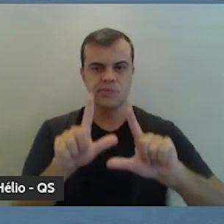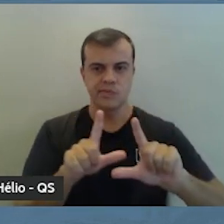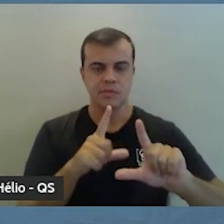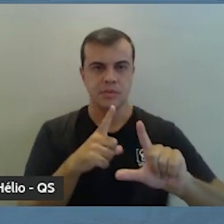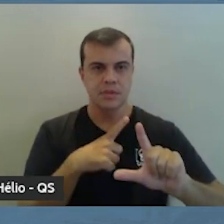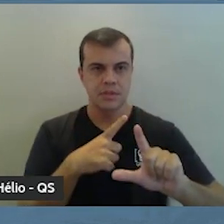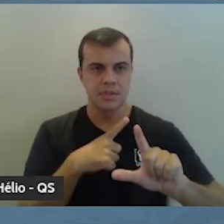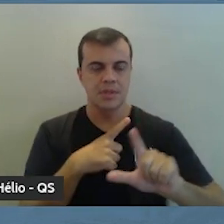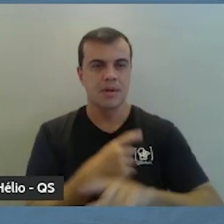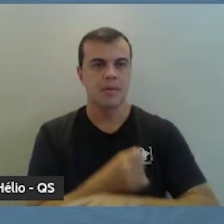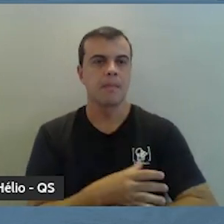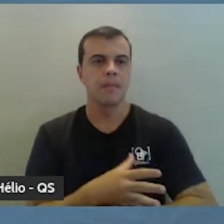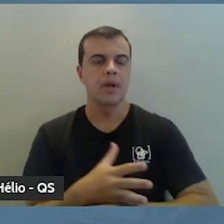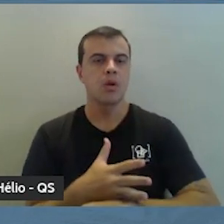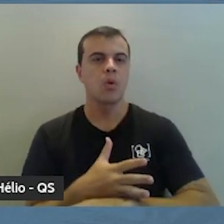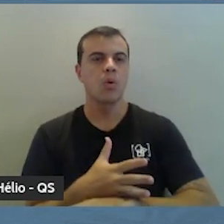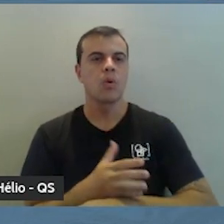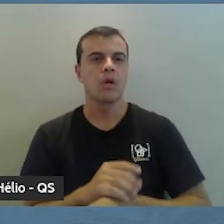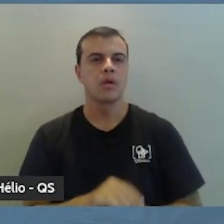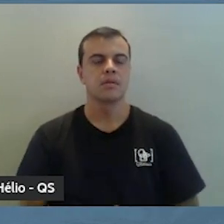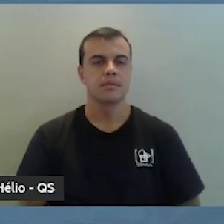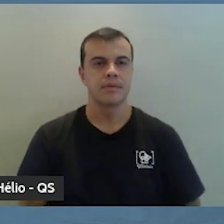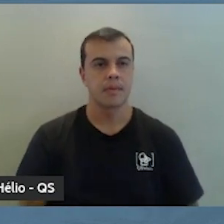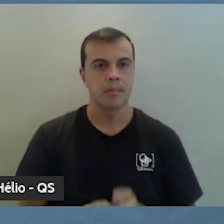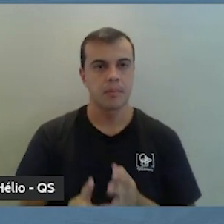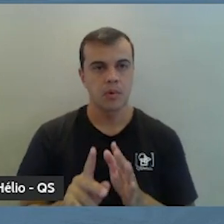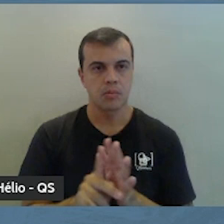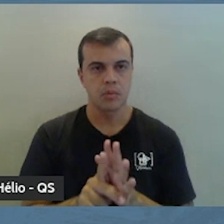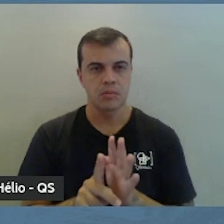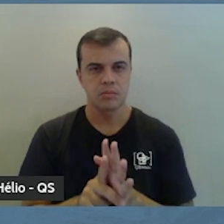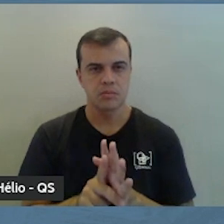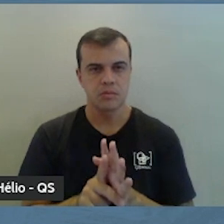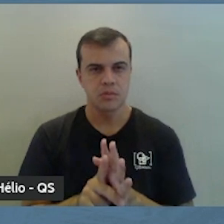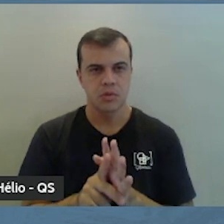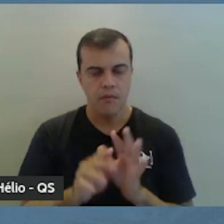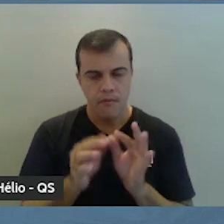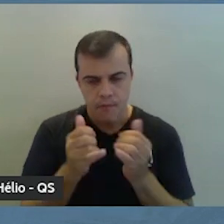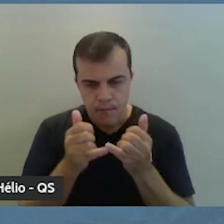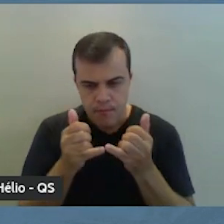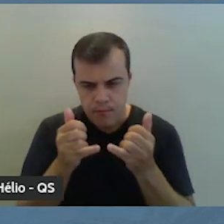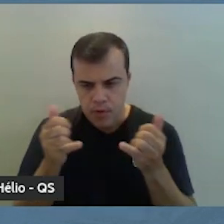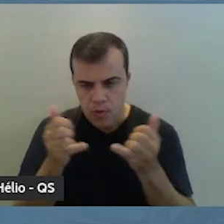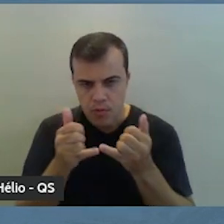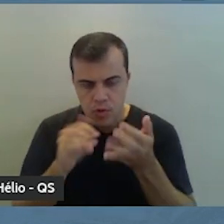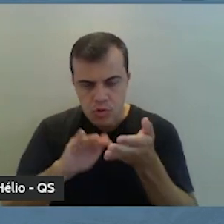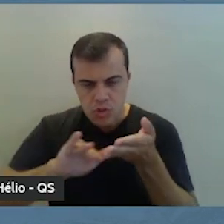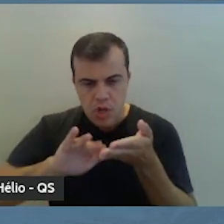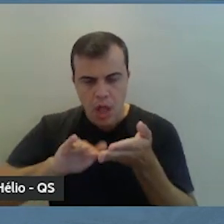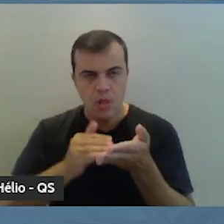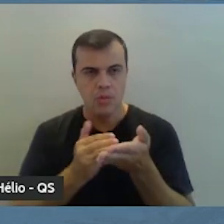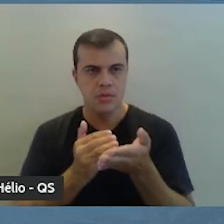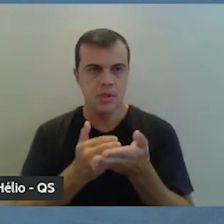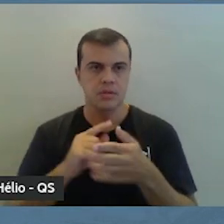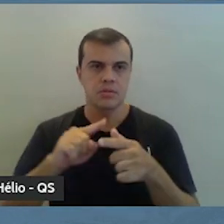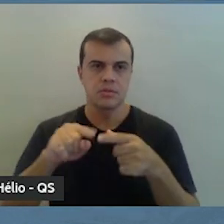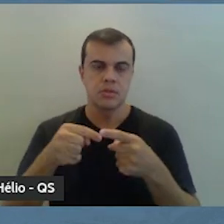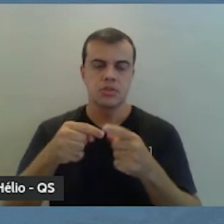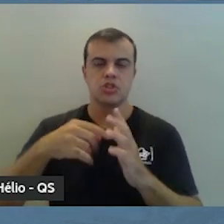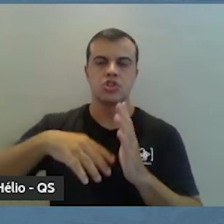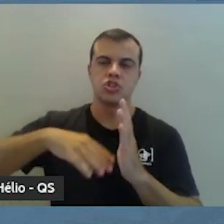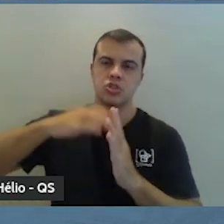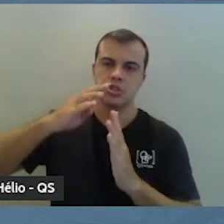linha em branco nas gravuras é um fiozinho que foi retirado dessa madeira para depois passar a